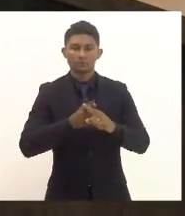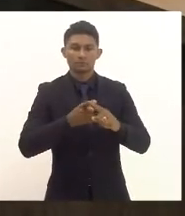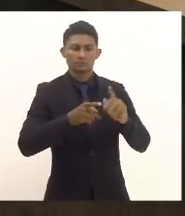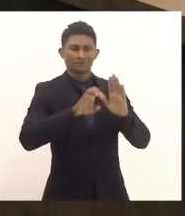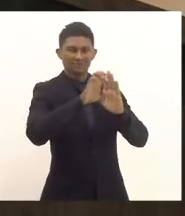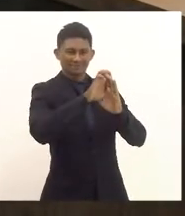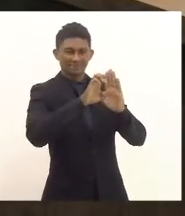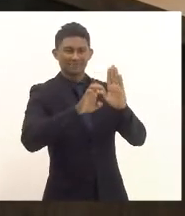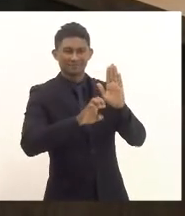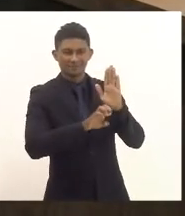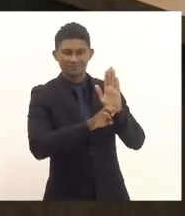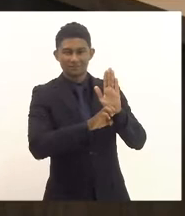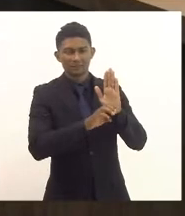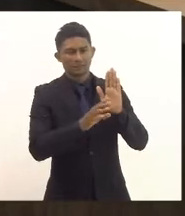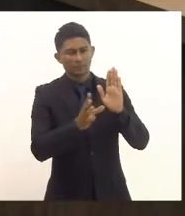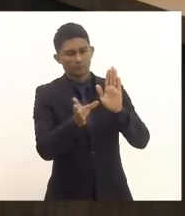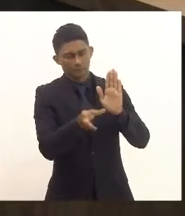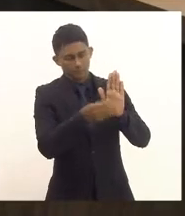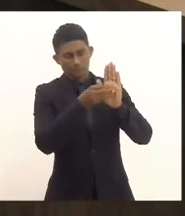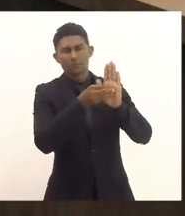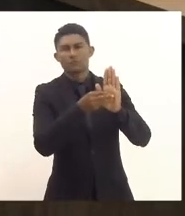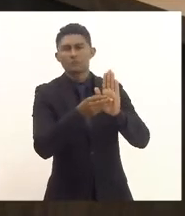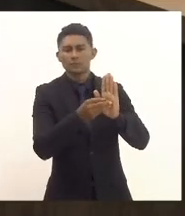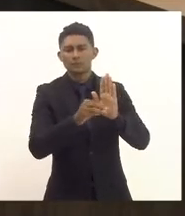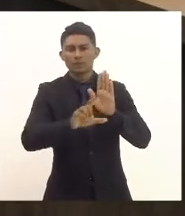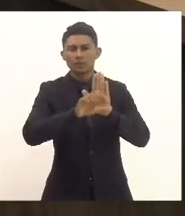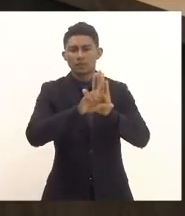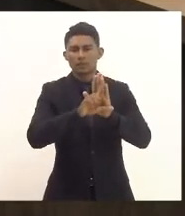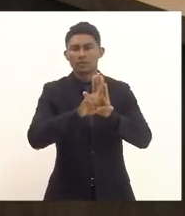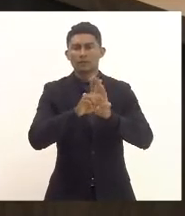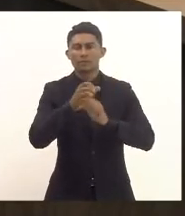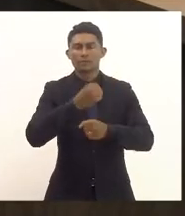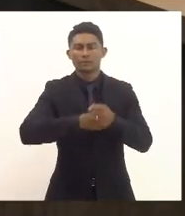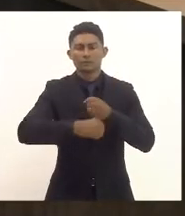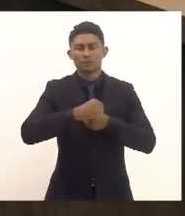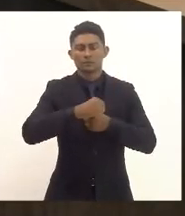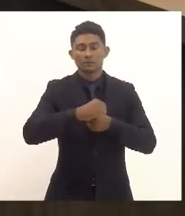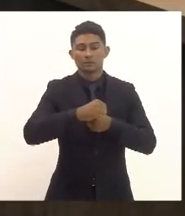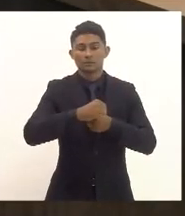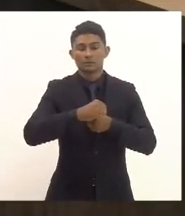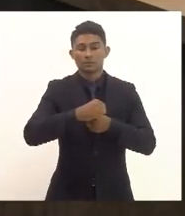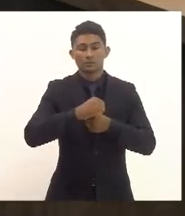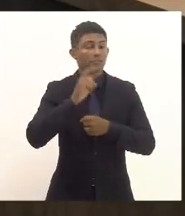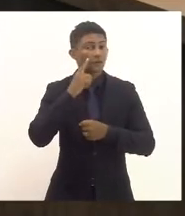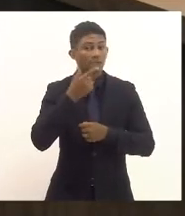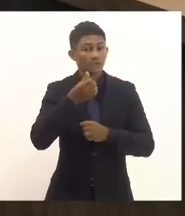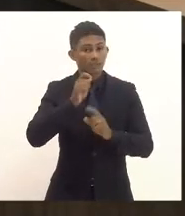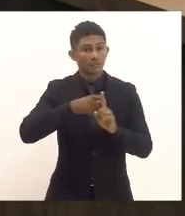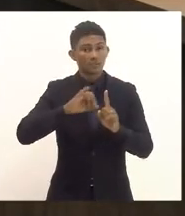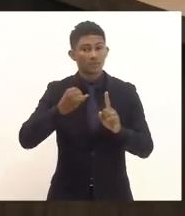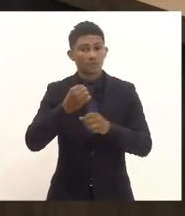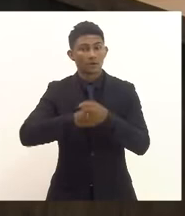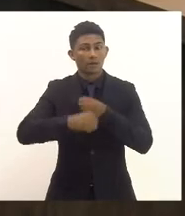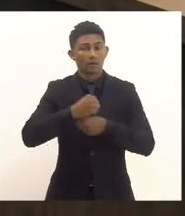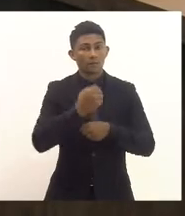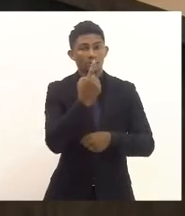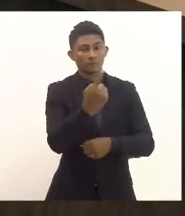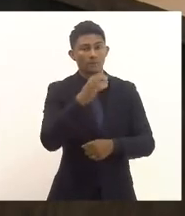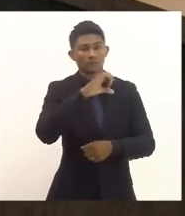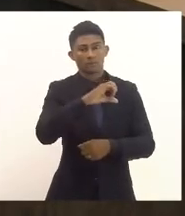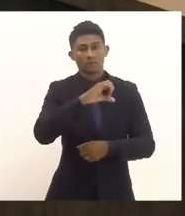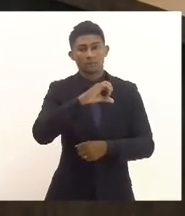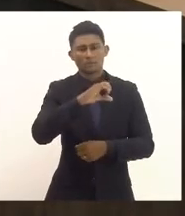ementa ele fala na lei estadual 1954 de vinte e seis de Janeiro de